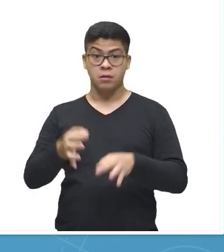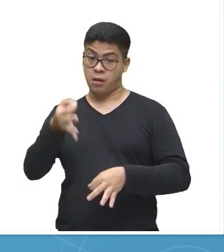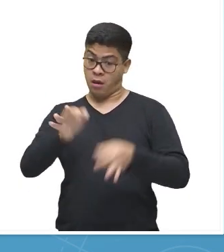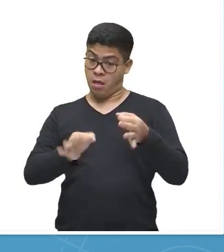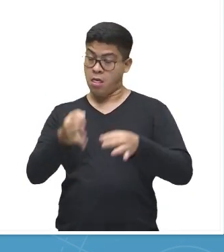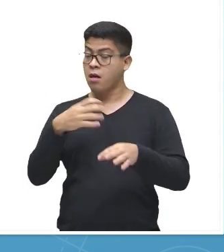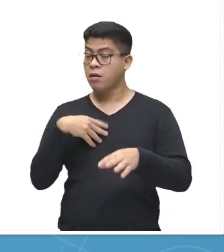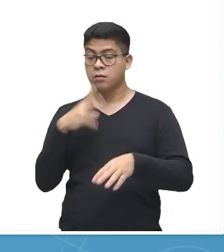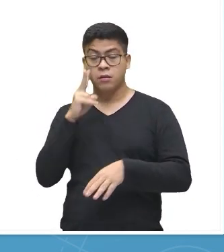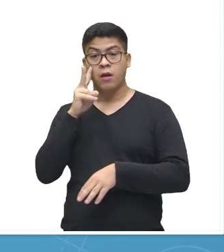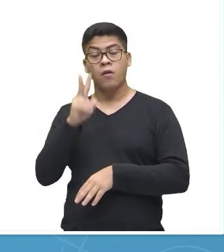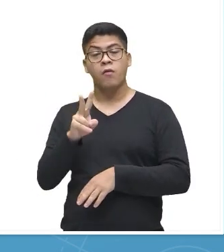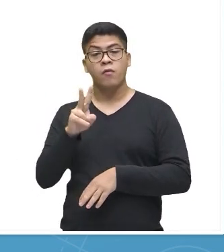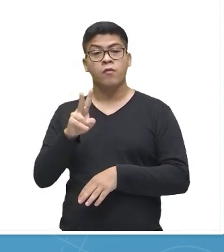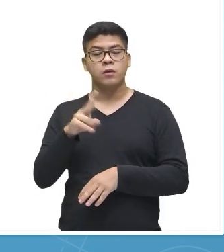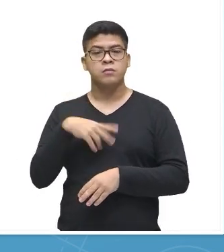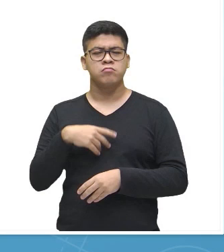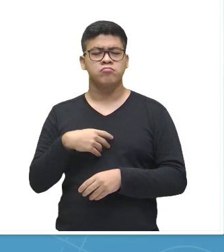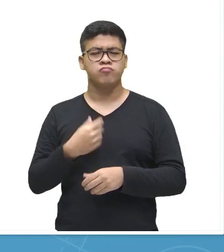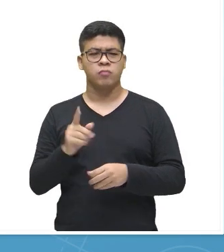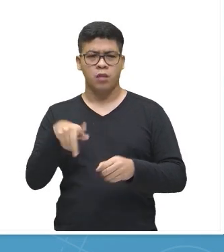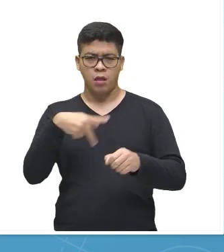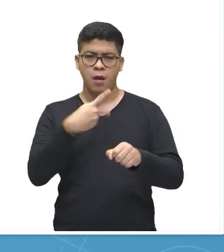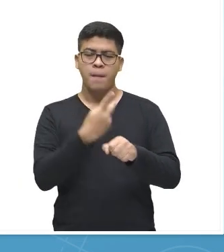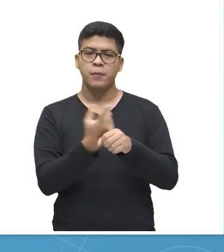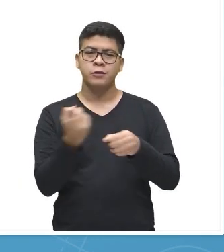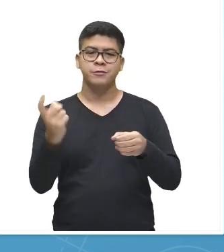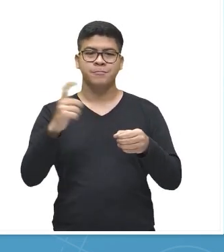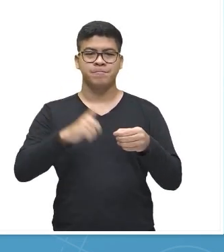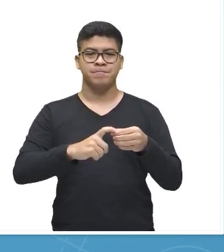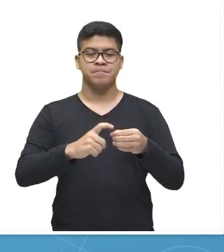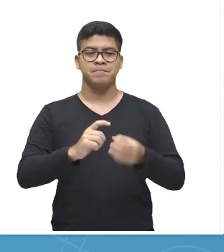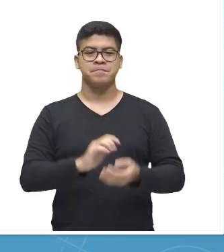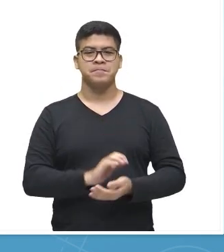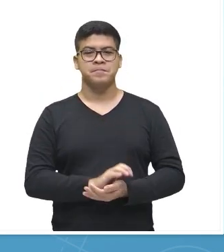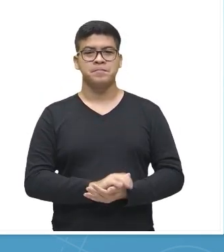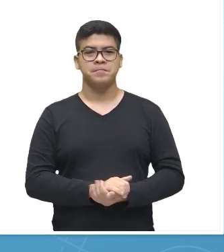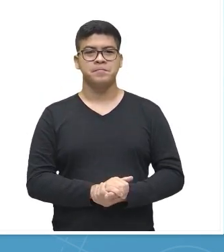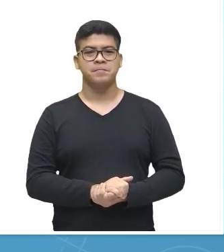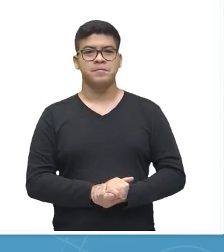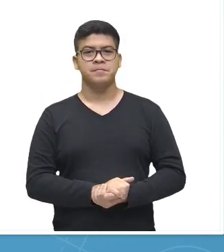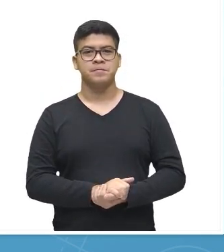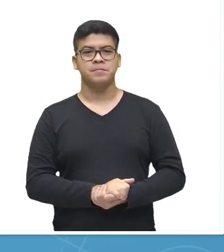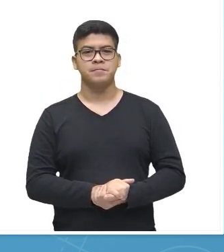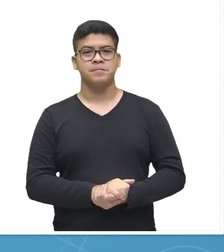questões, vamos trabalhar em cima delas e daqui a pouquinho nós voltamos.